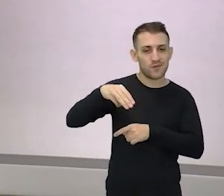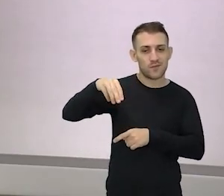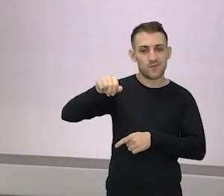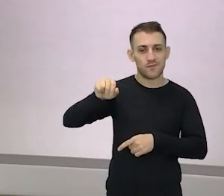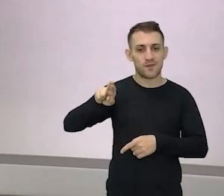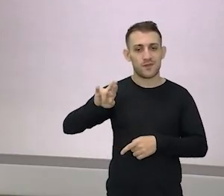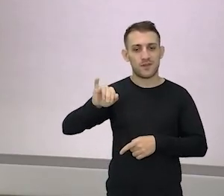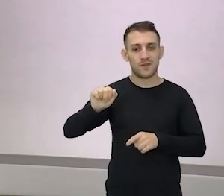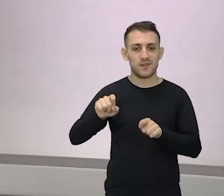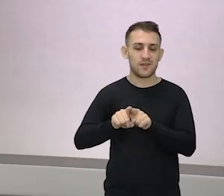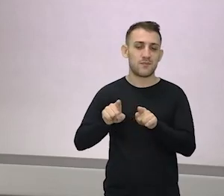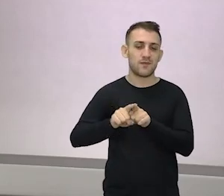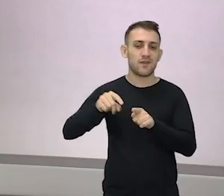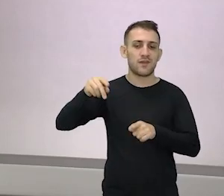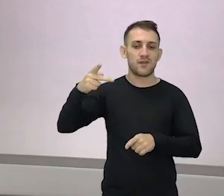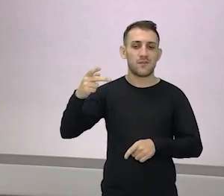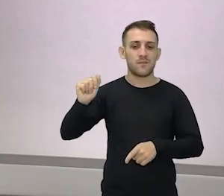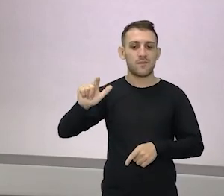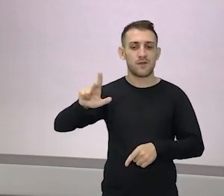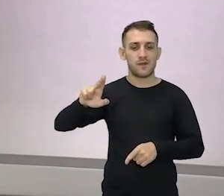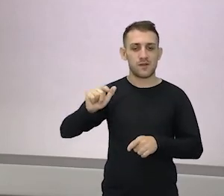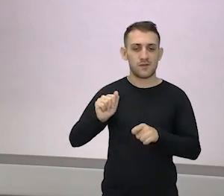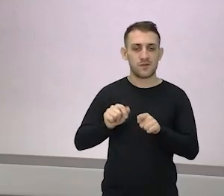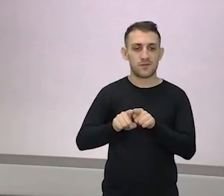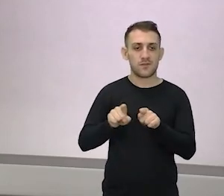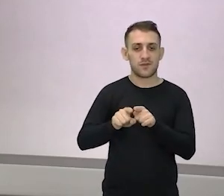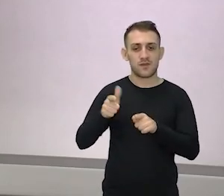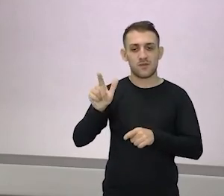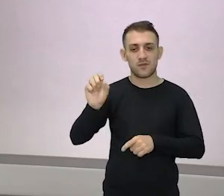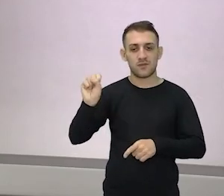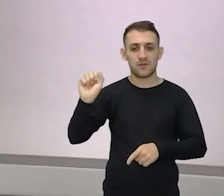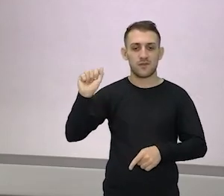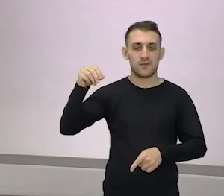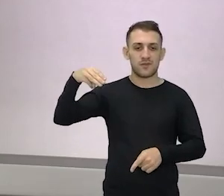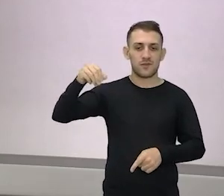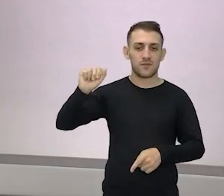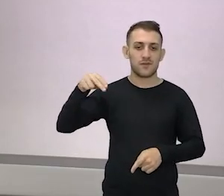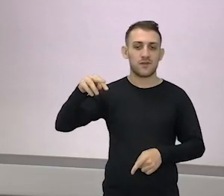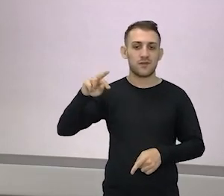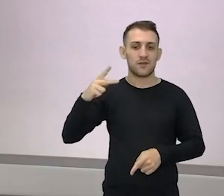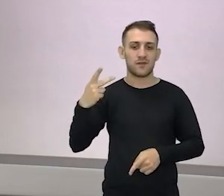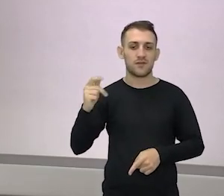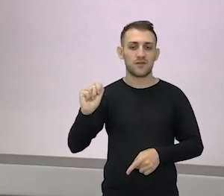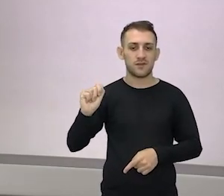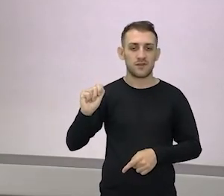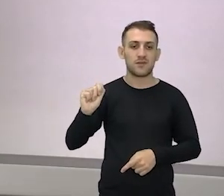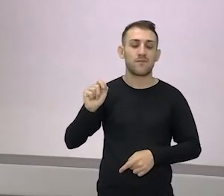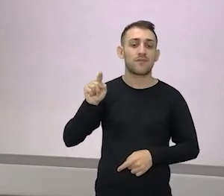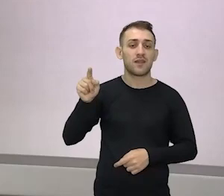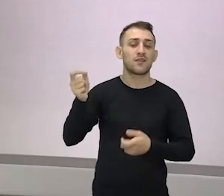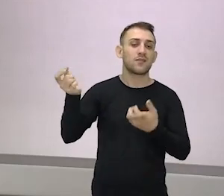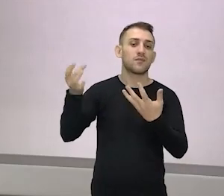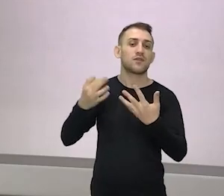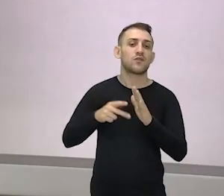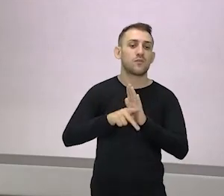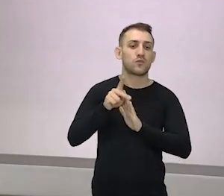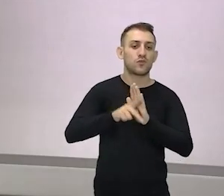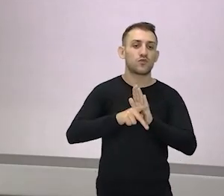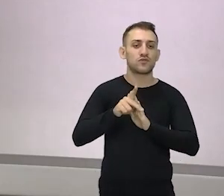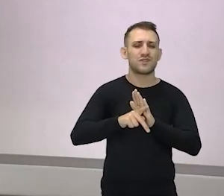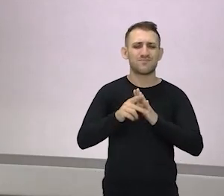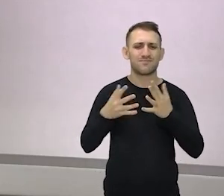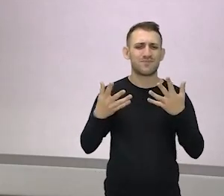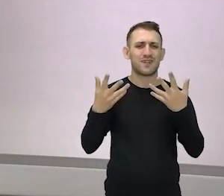PEC Paula e a CGPG Samanta, que elaboraram um projeto aí